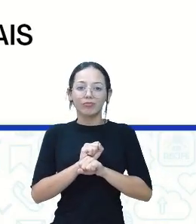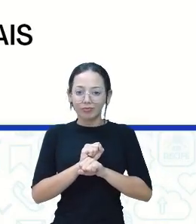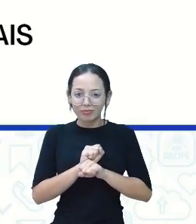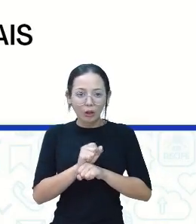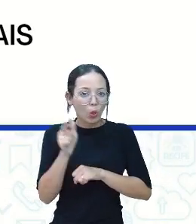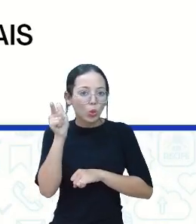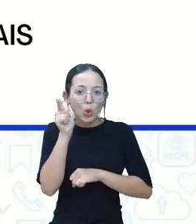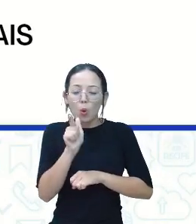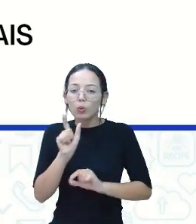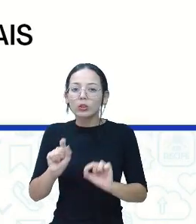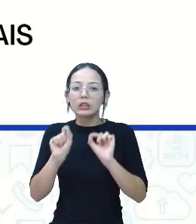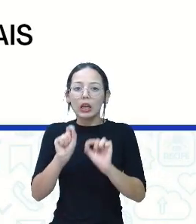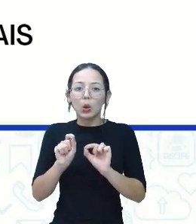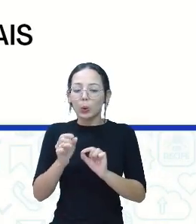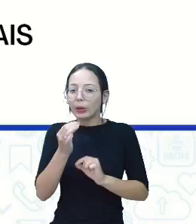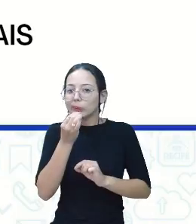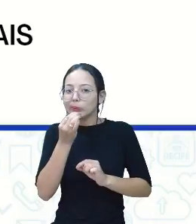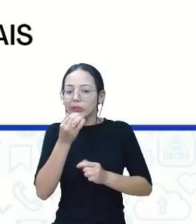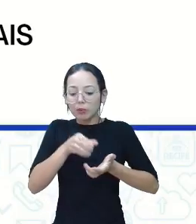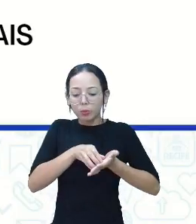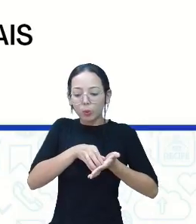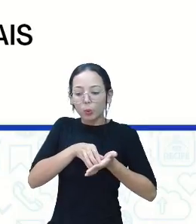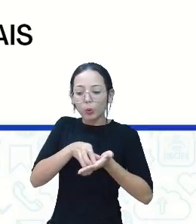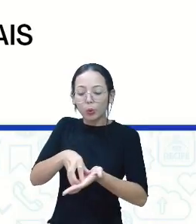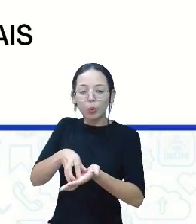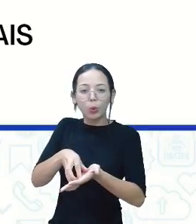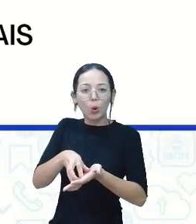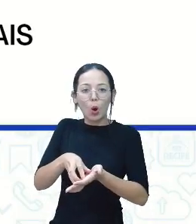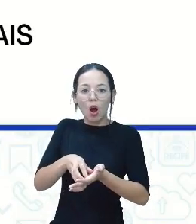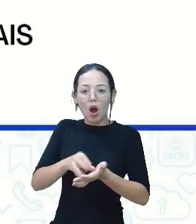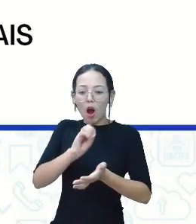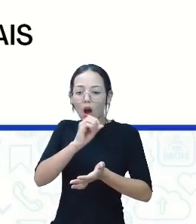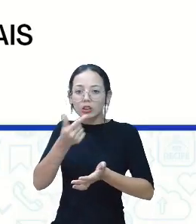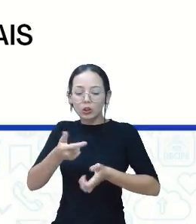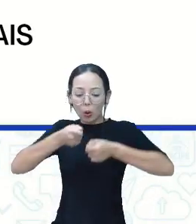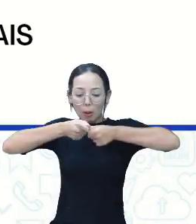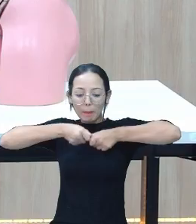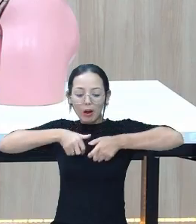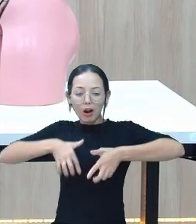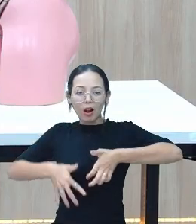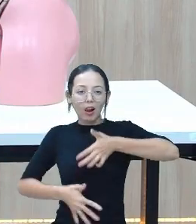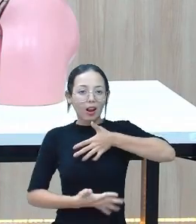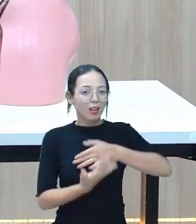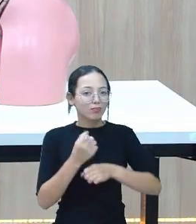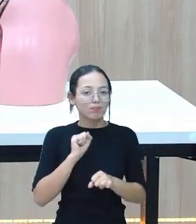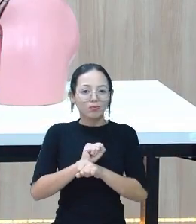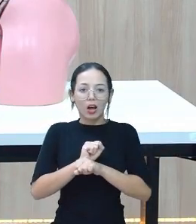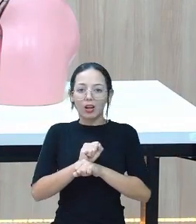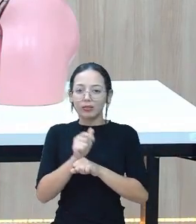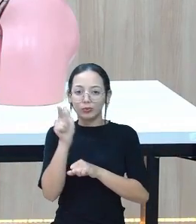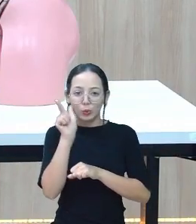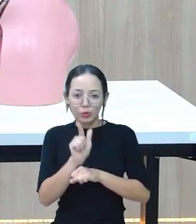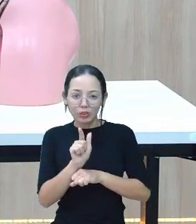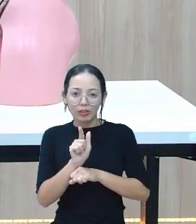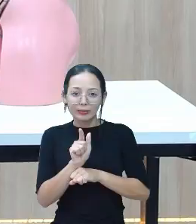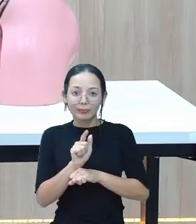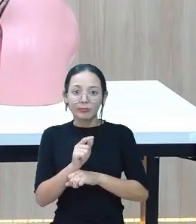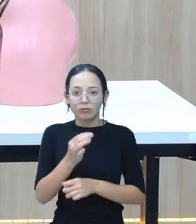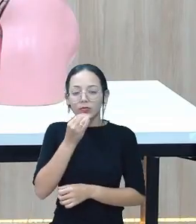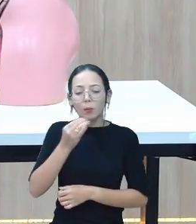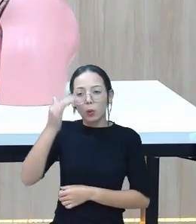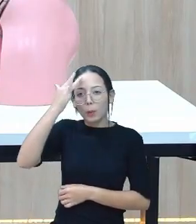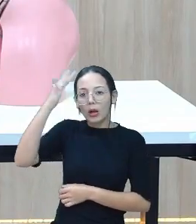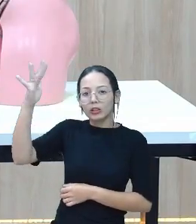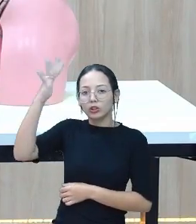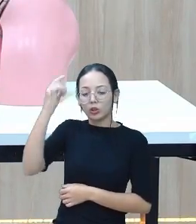não consegue mais transferir de forma eficaz o oxigênio para a nossa respiração. Imaginem,